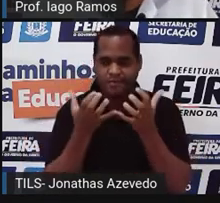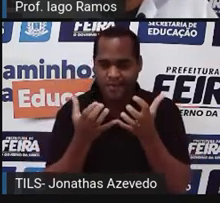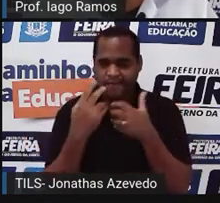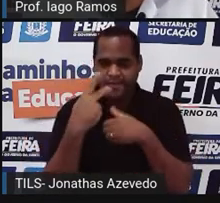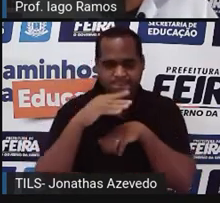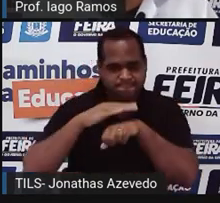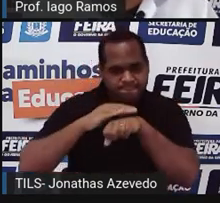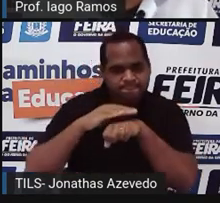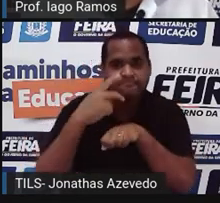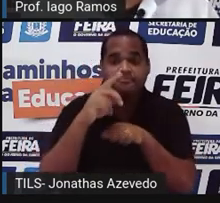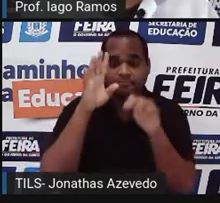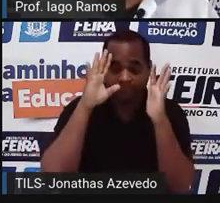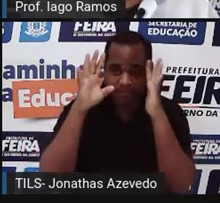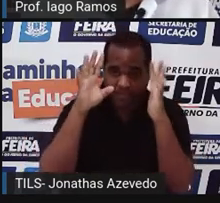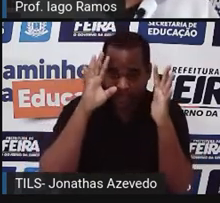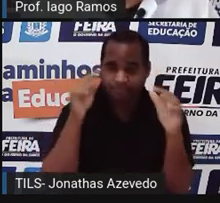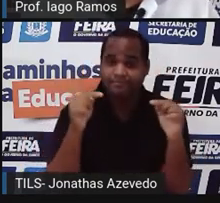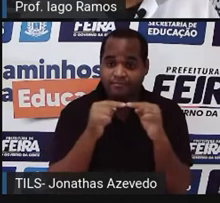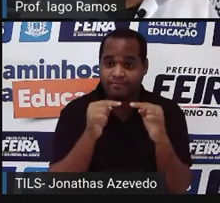isso, tá?